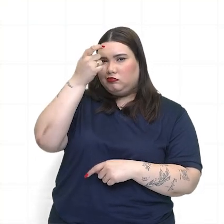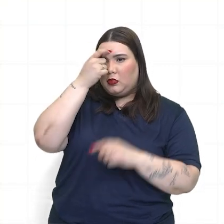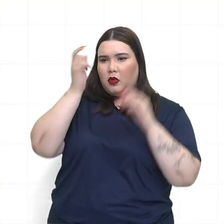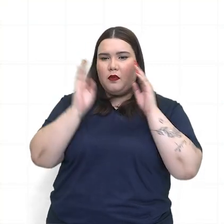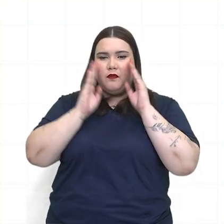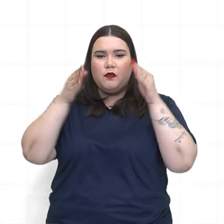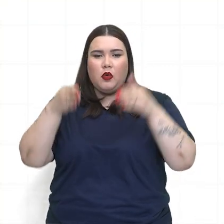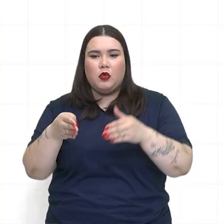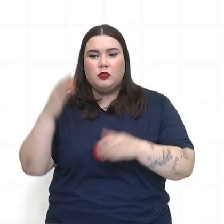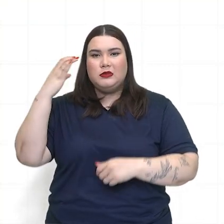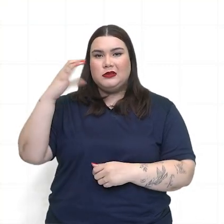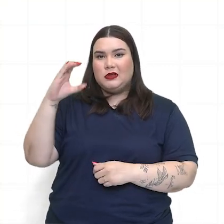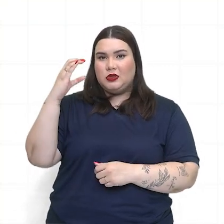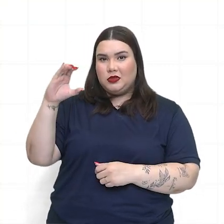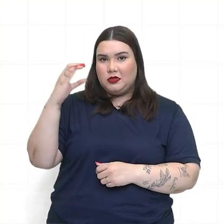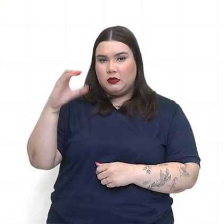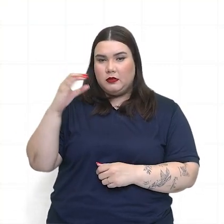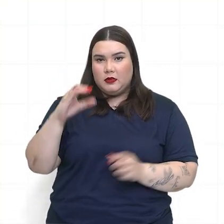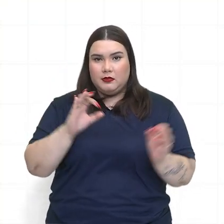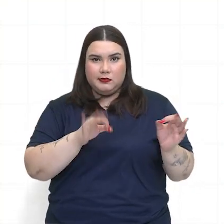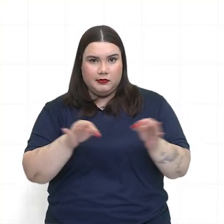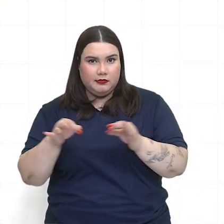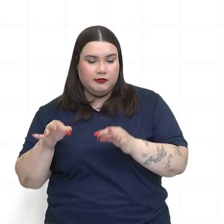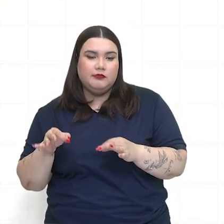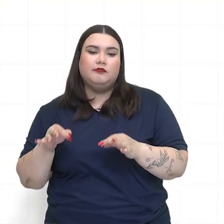vezes uma mentalidade um pouco mais científica.